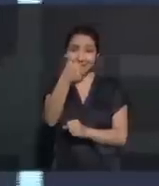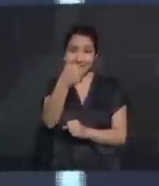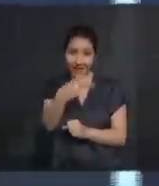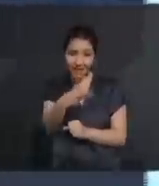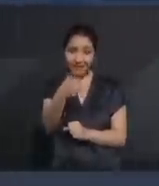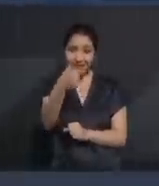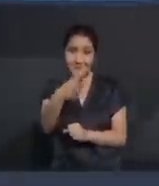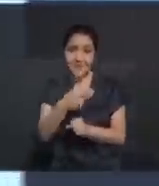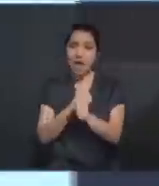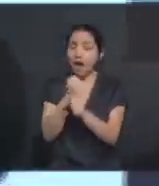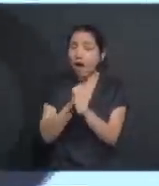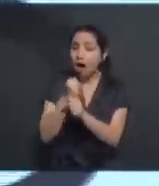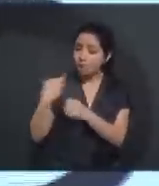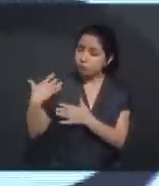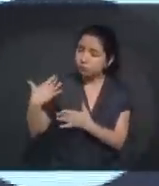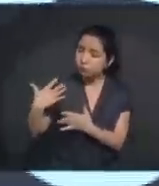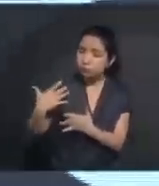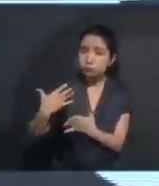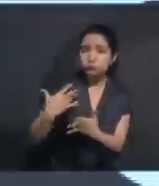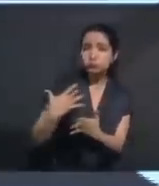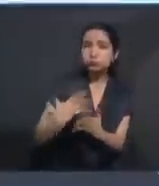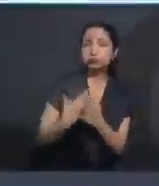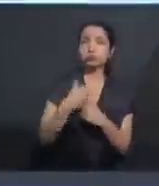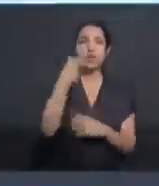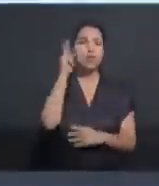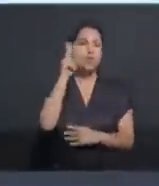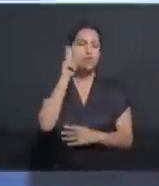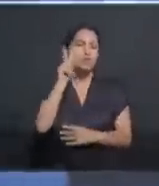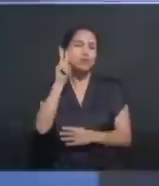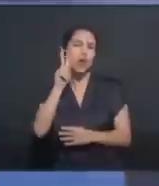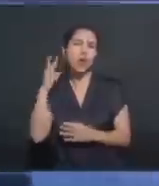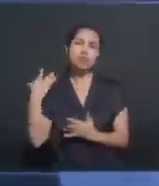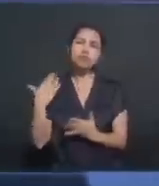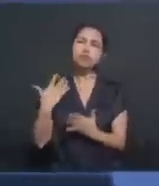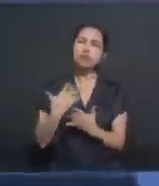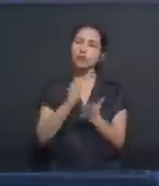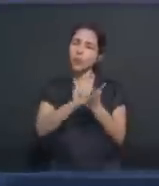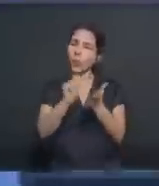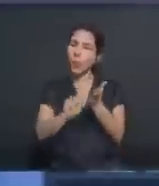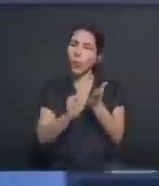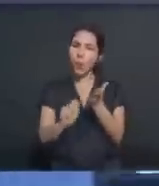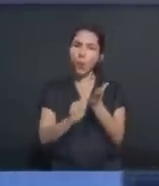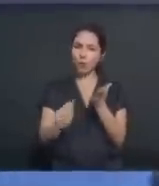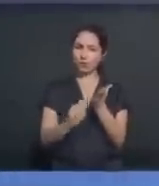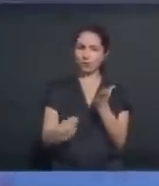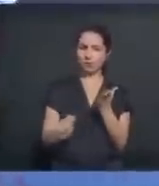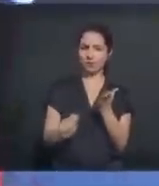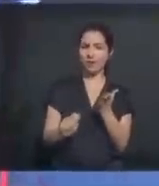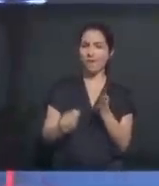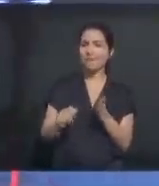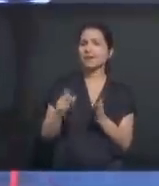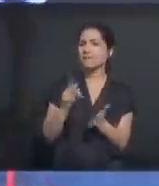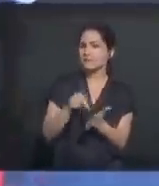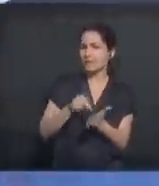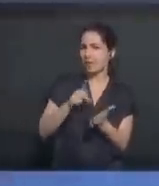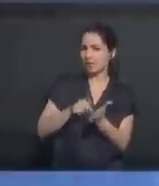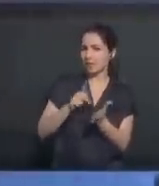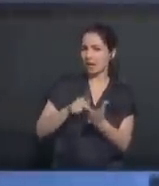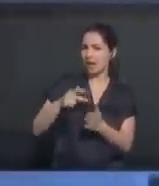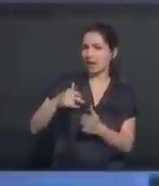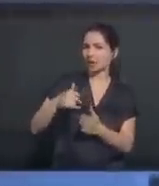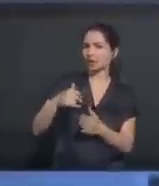anos da história de José, toda a história dele é contada. Mas na verdade ele viveu 110